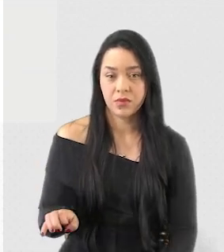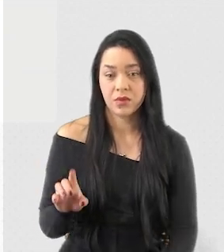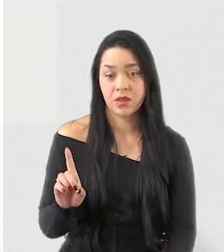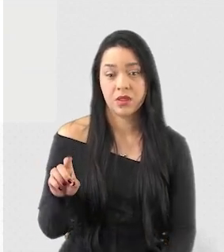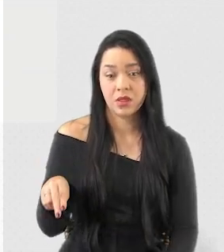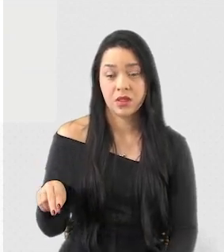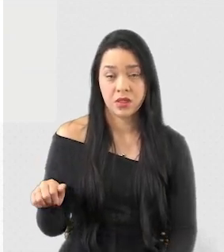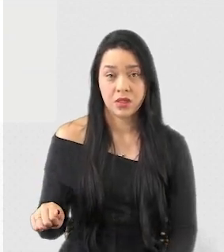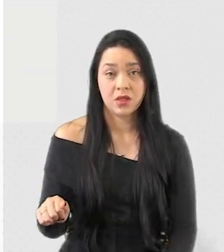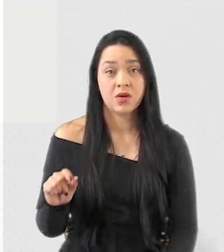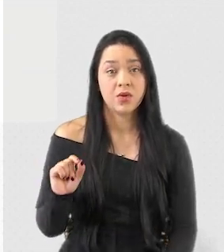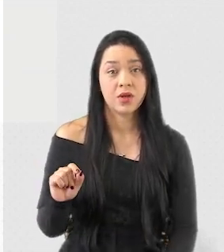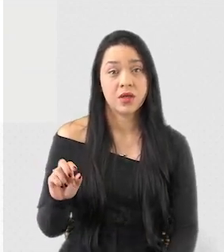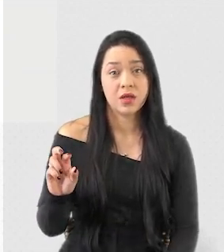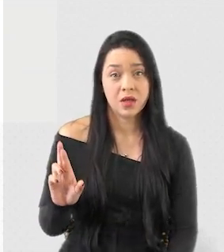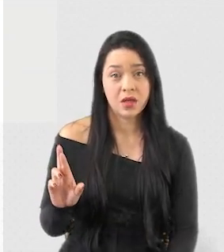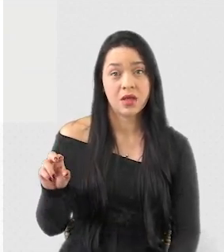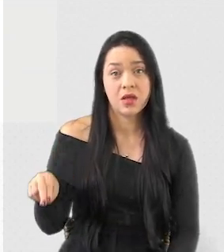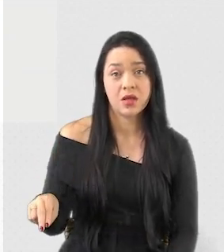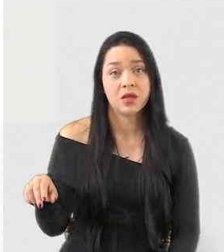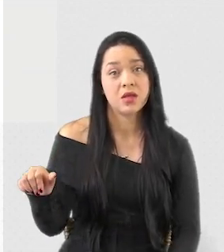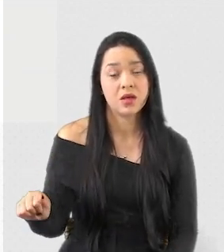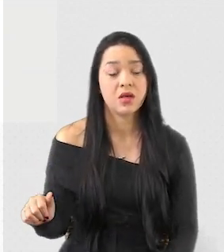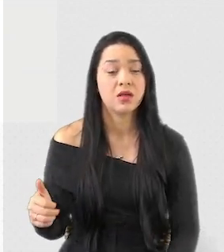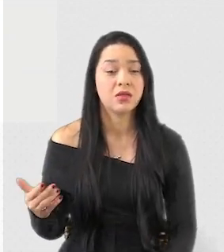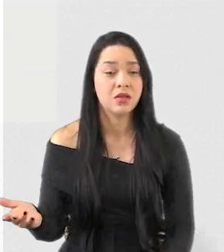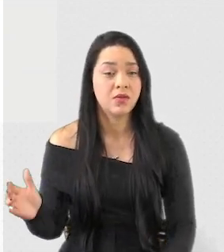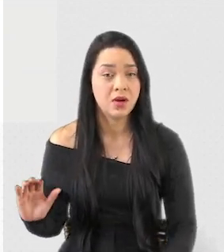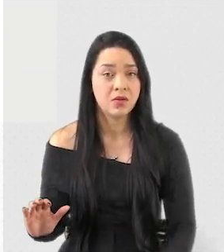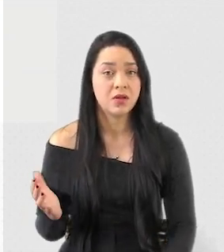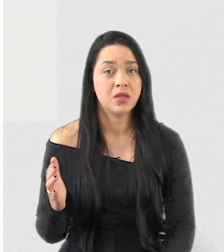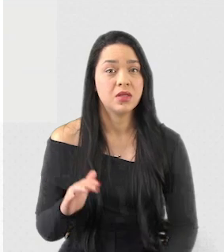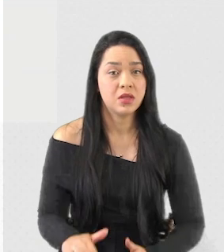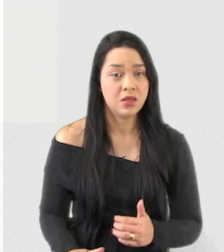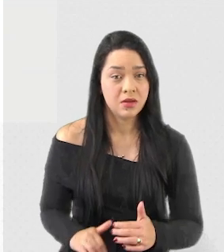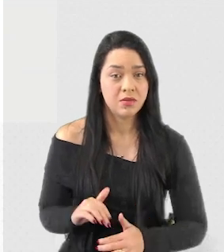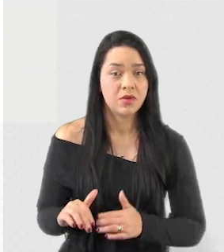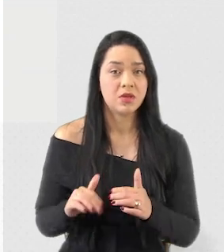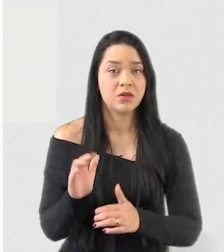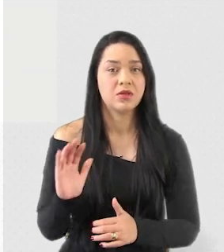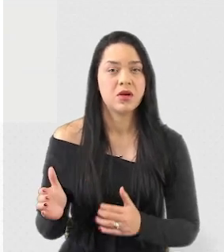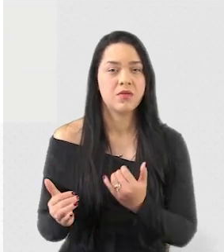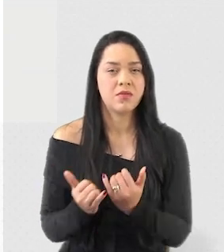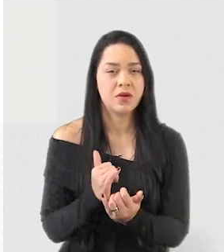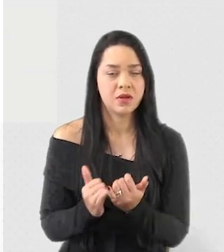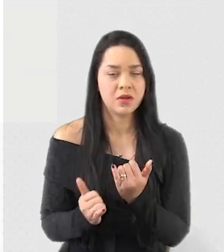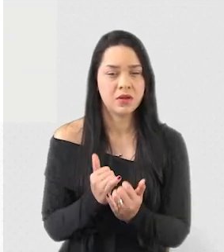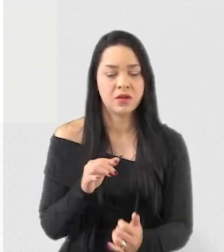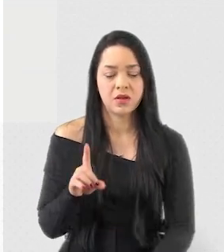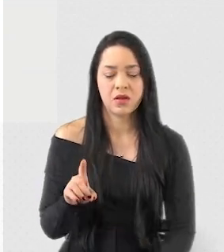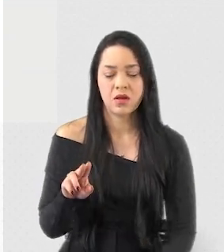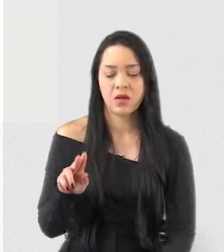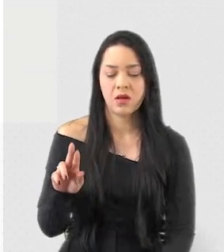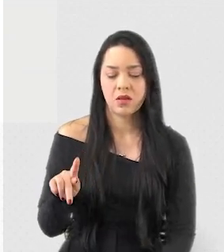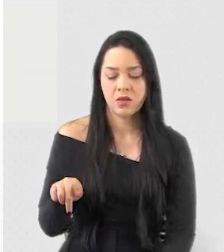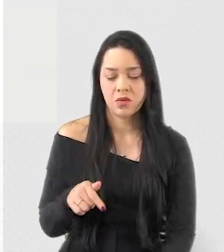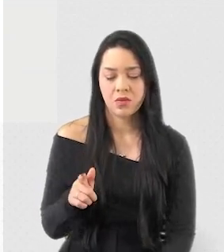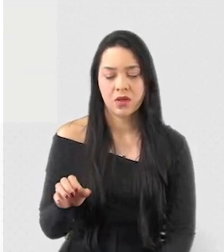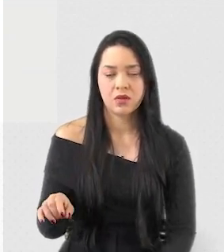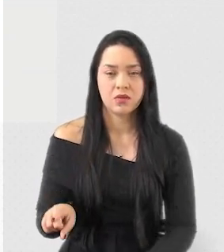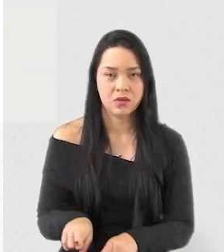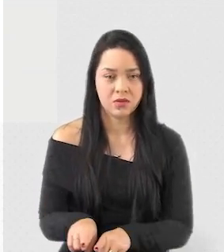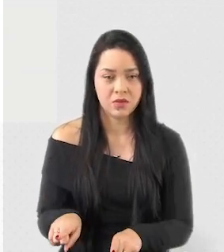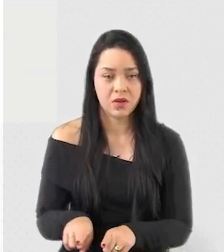DNA, em RNA. Então, acontece aquele processo que eu falei para vocês, bem parecido com a duplicação do DNA. Ocorre, então,